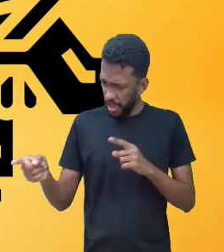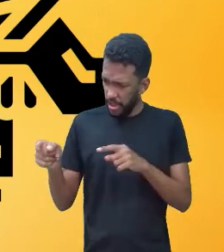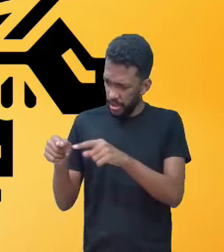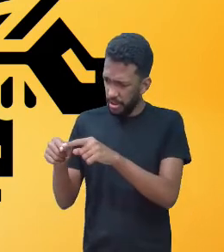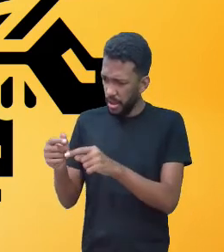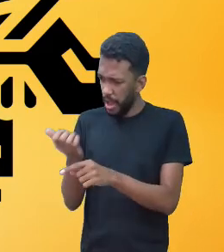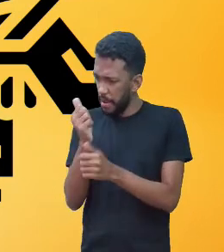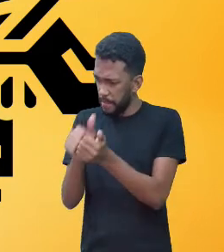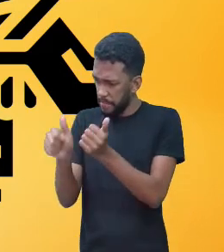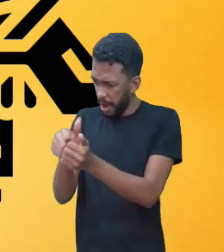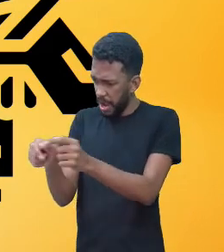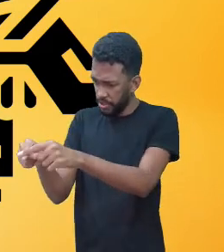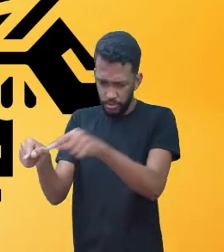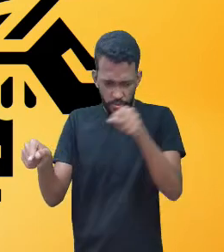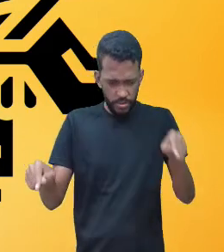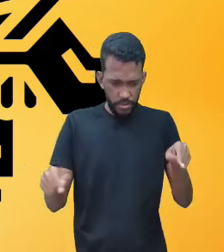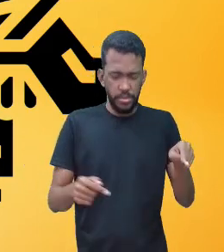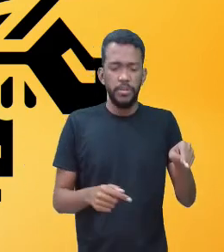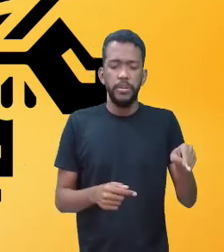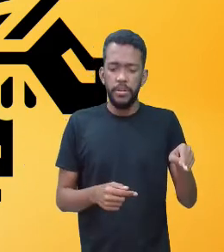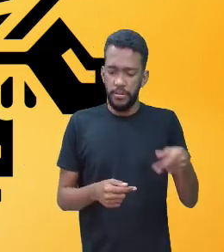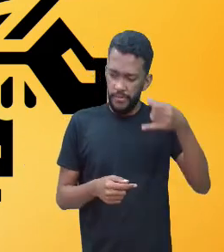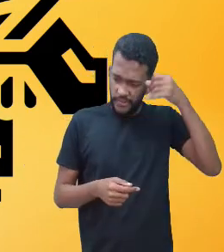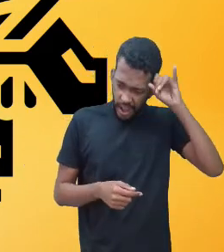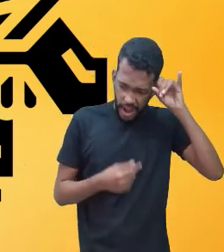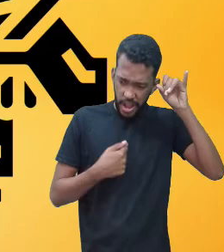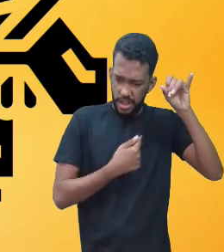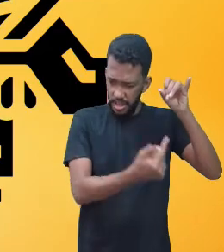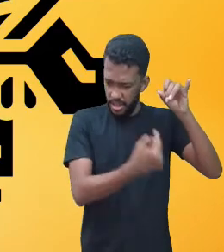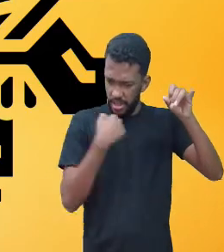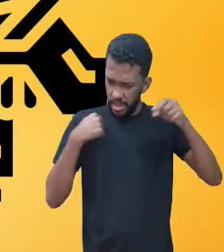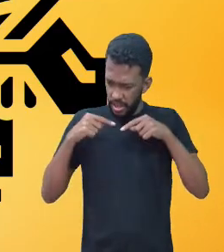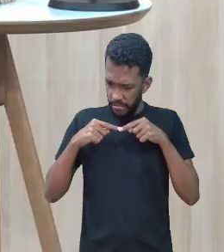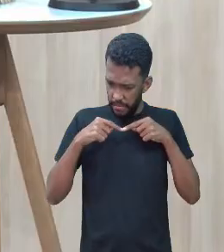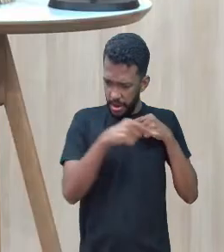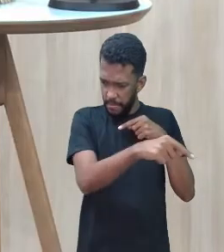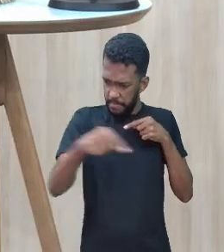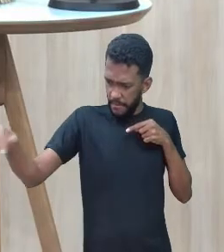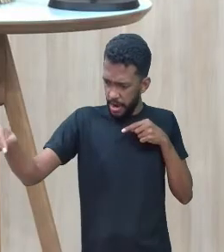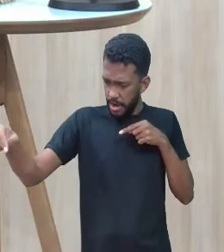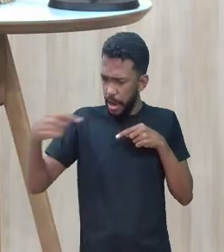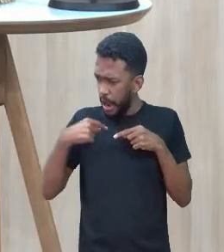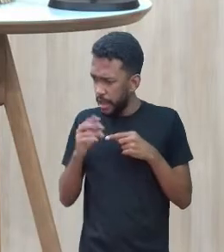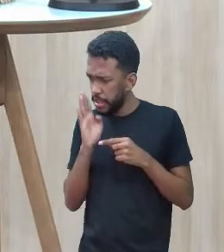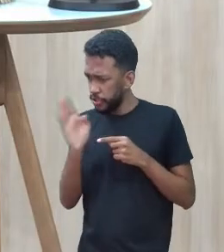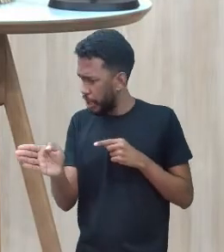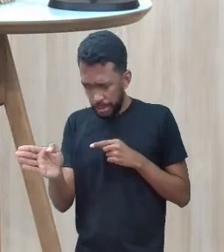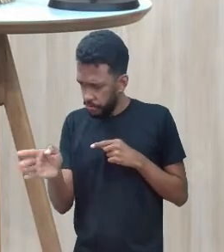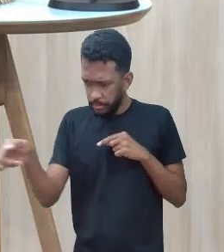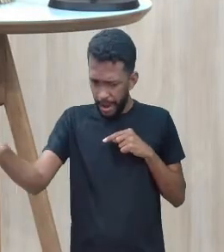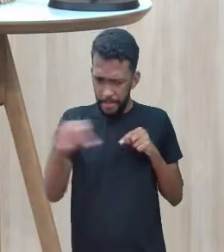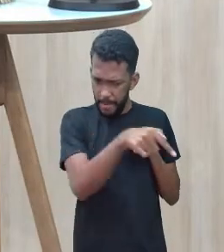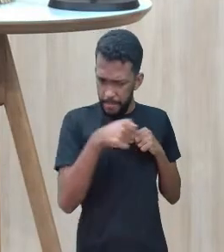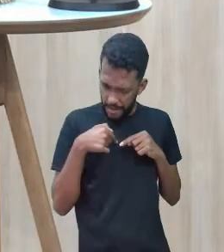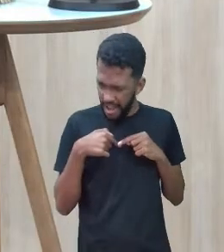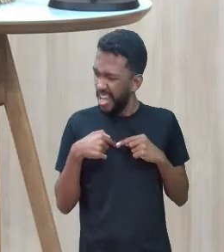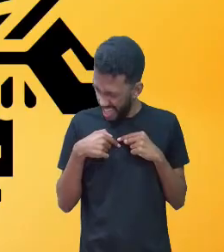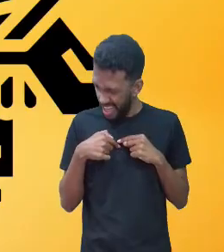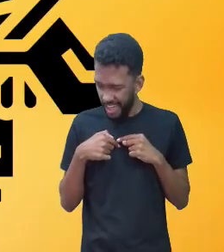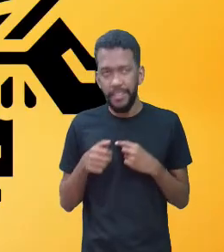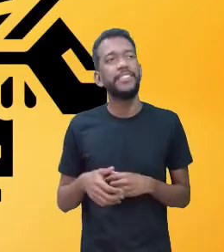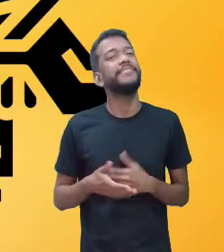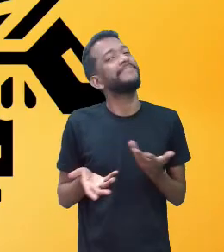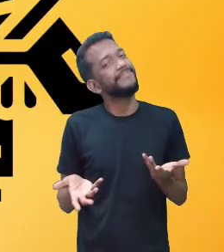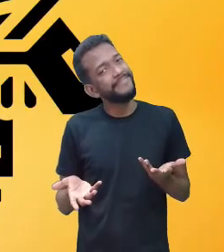entre o pasto e nós? Então essa foi uma conversa aí na tirinha de Mafalda. Vamos ver qual é a questão. A